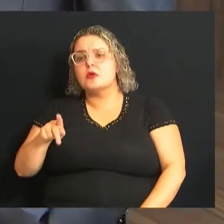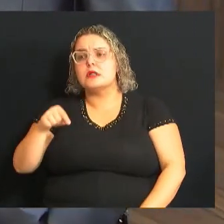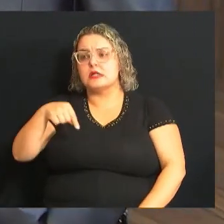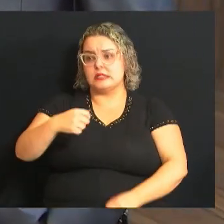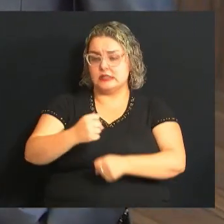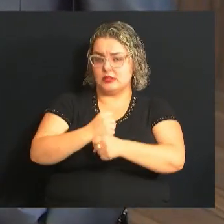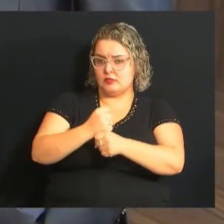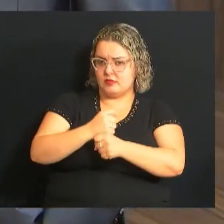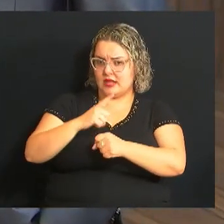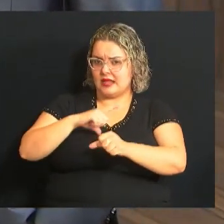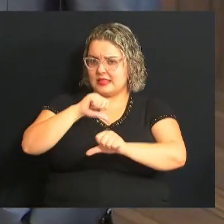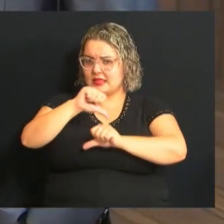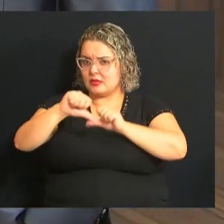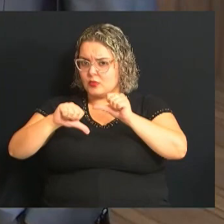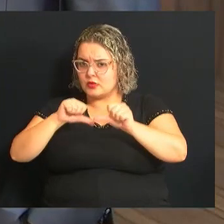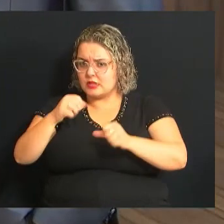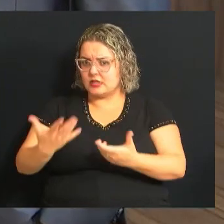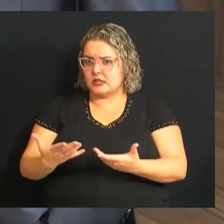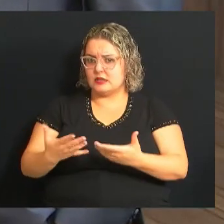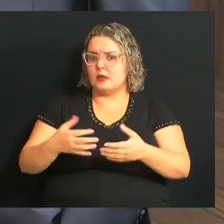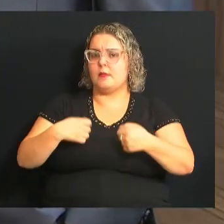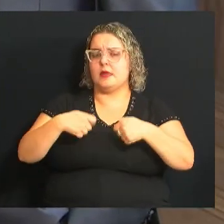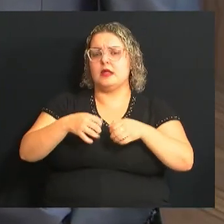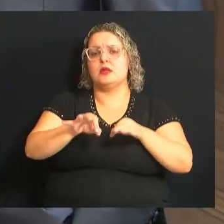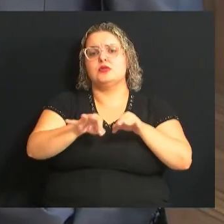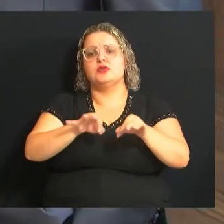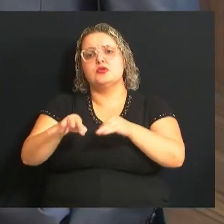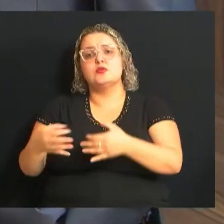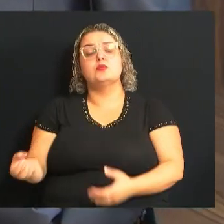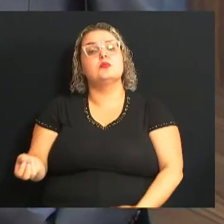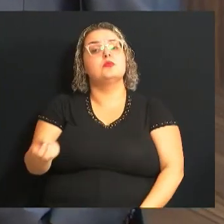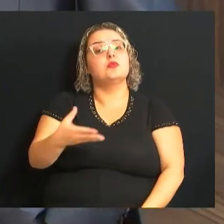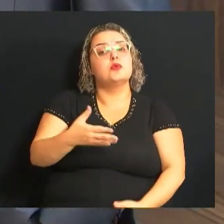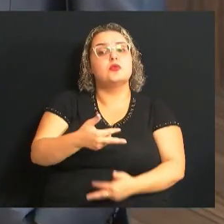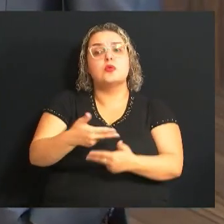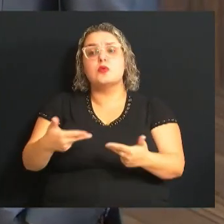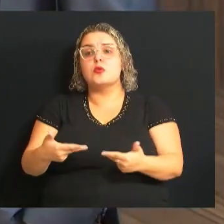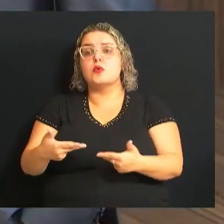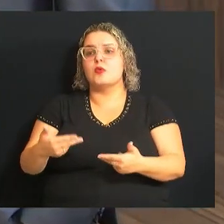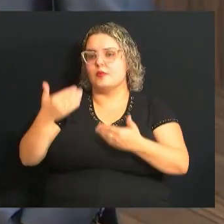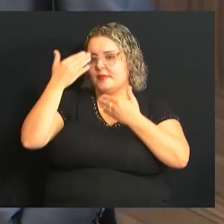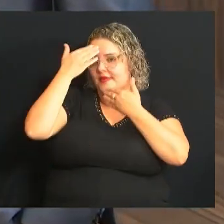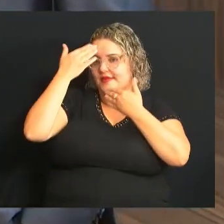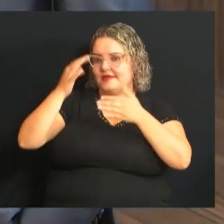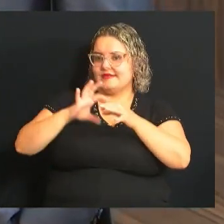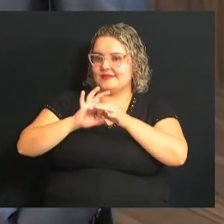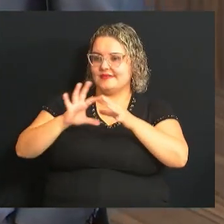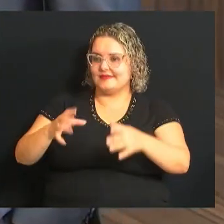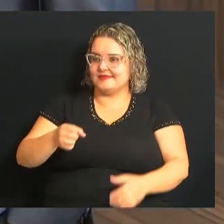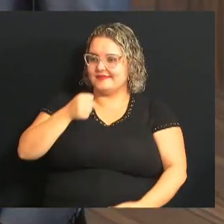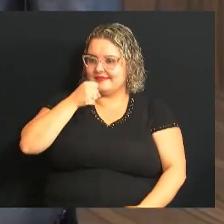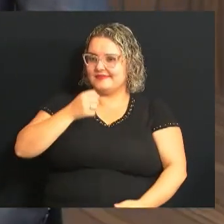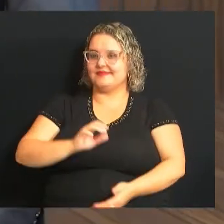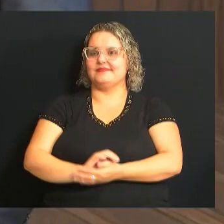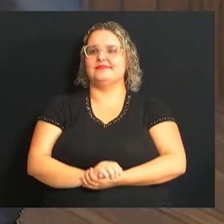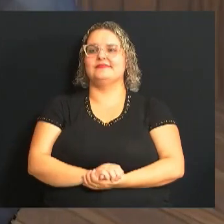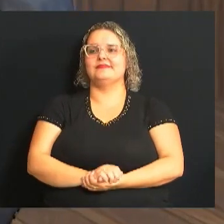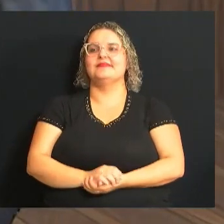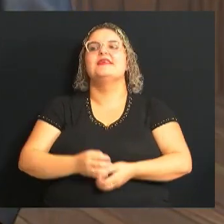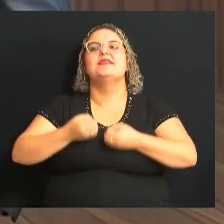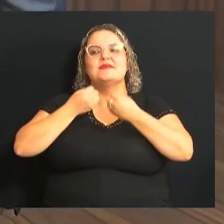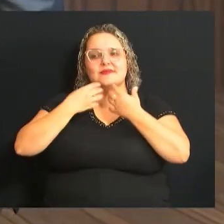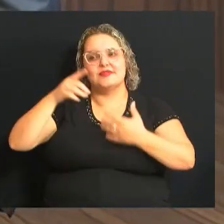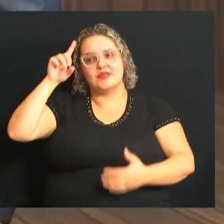ter mudanças, tem que se programar para uma coisa nova. Obrigado, eu já deixo aí o microfone com você. Bom dia, eu